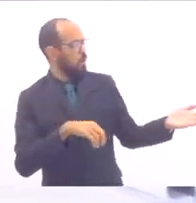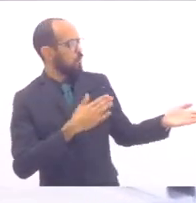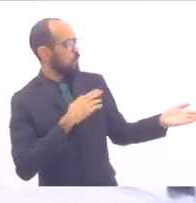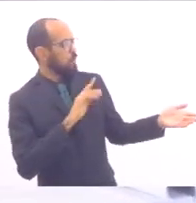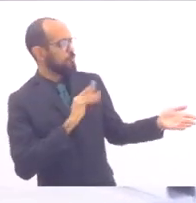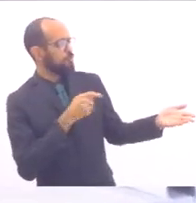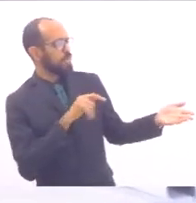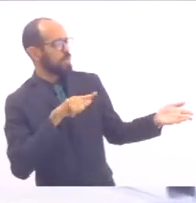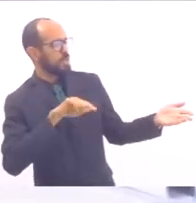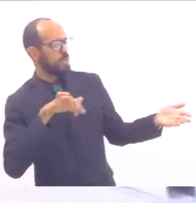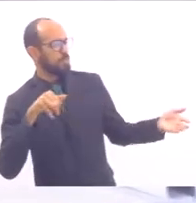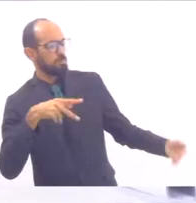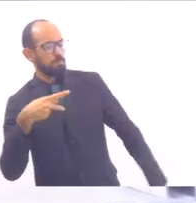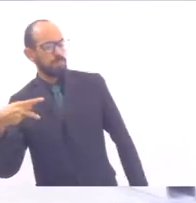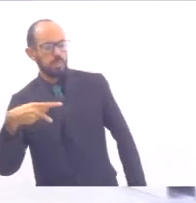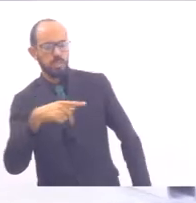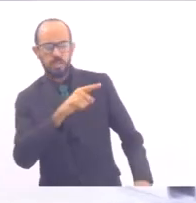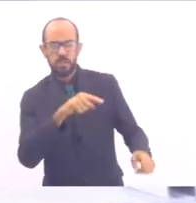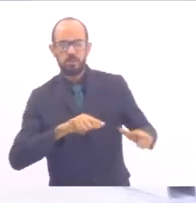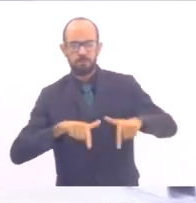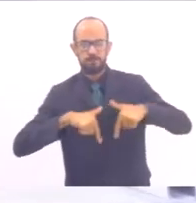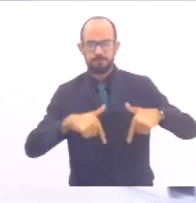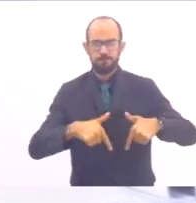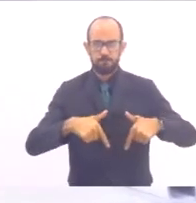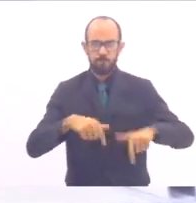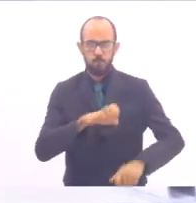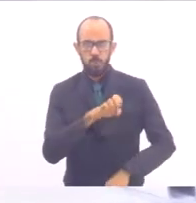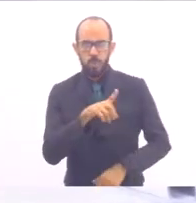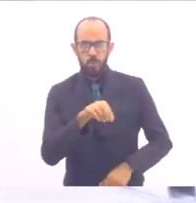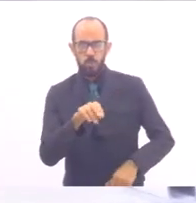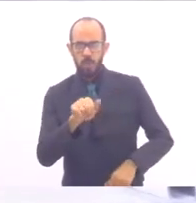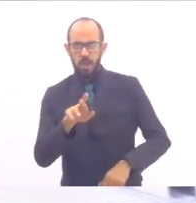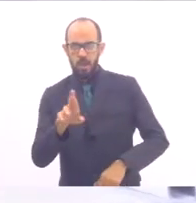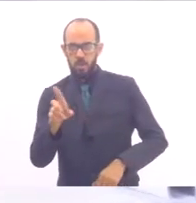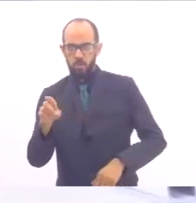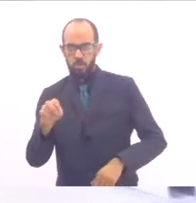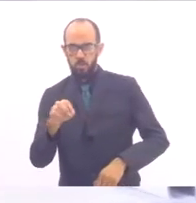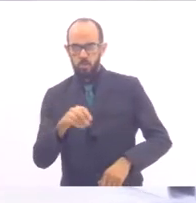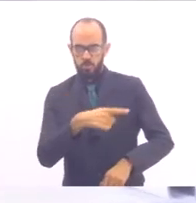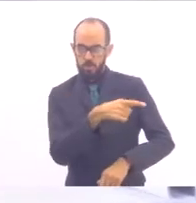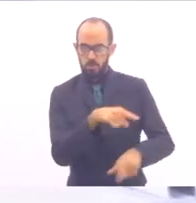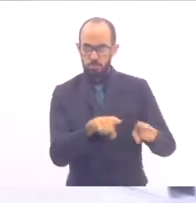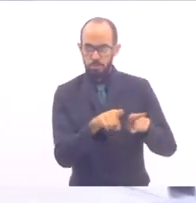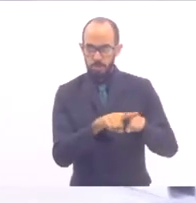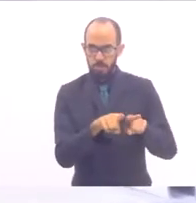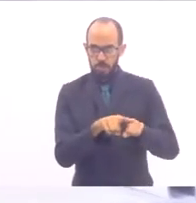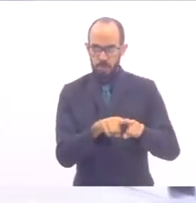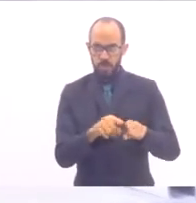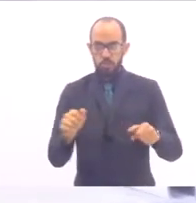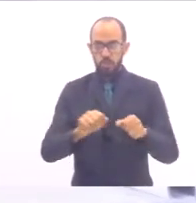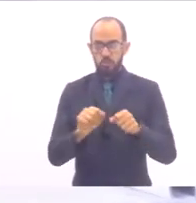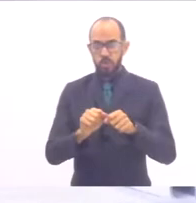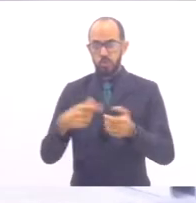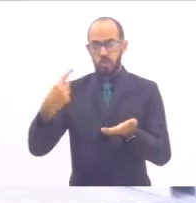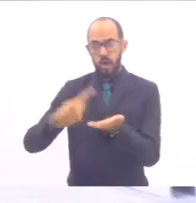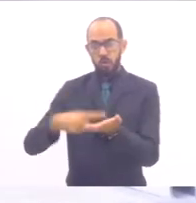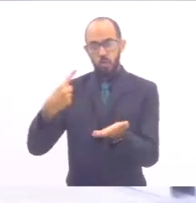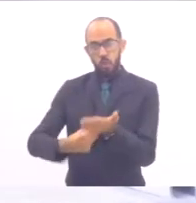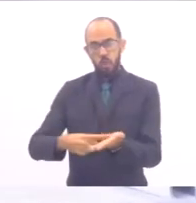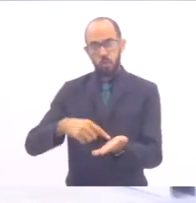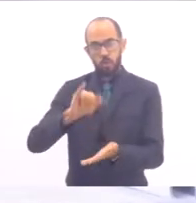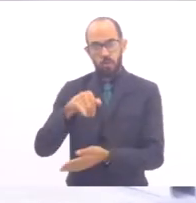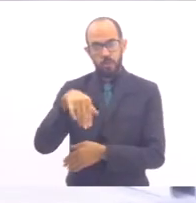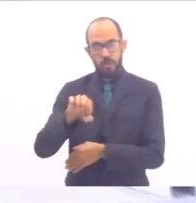o Eduardo e vários outros. E graças a gente ter feito o acordo com o INEA, que foi dito na hora que a gente conseguiu derrubar o